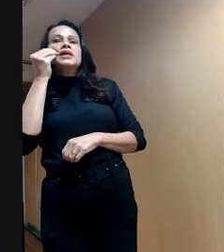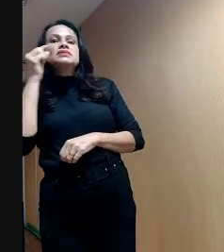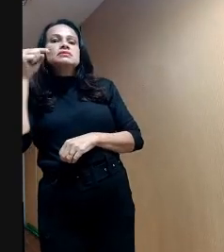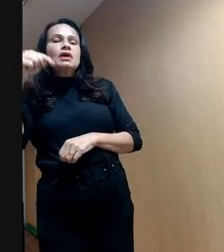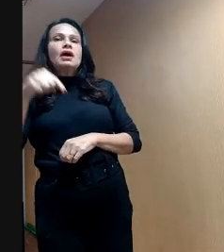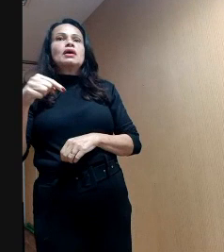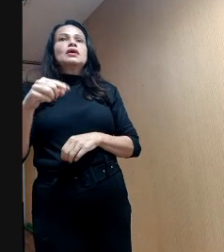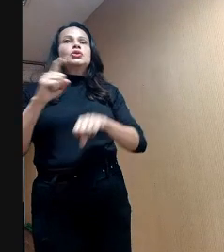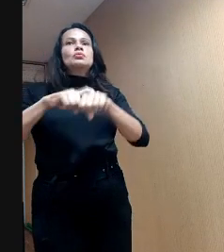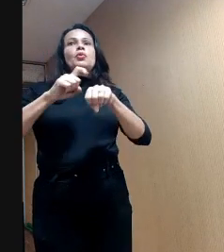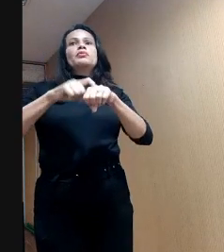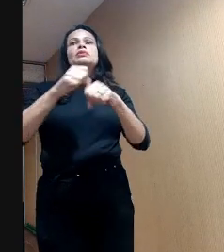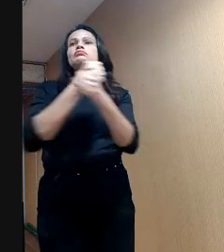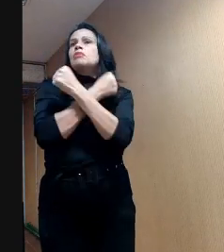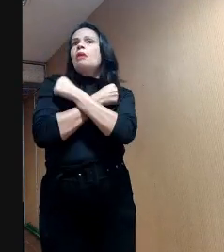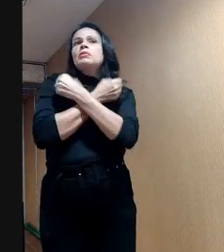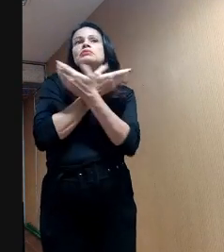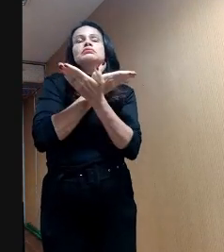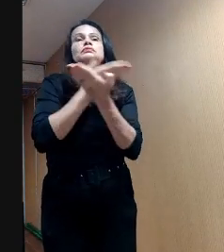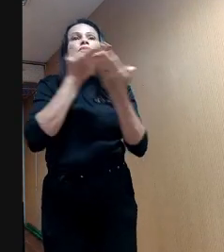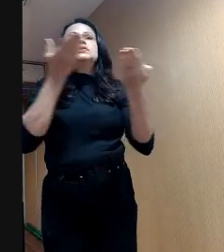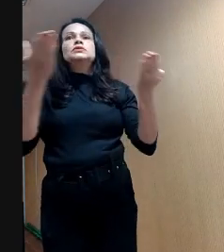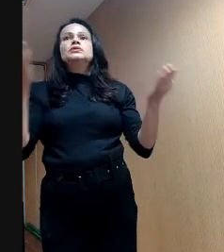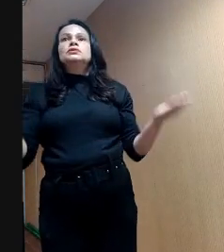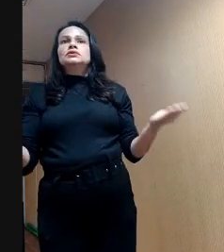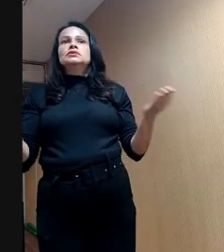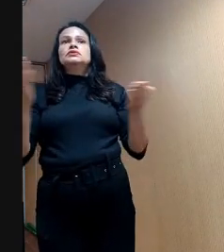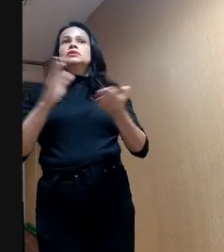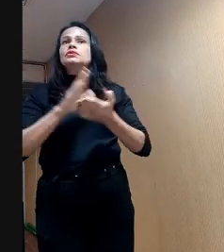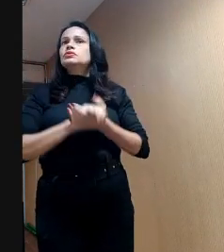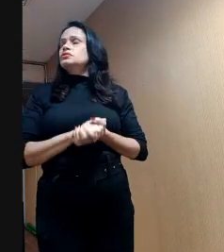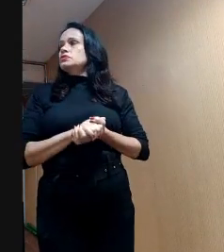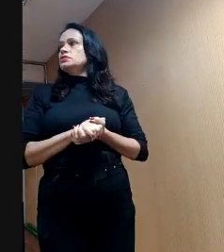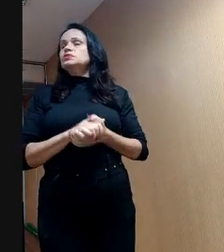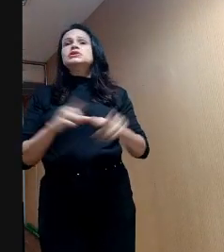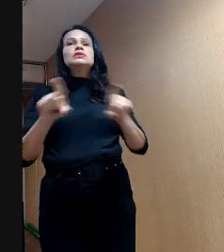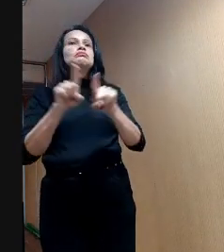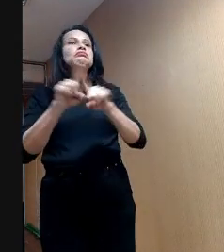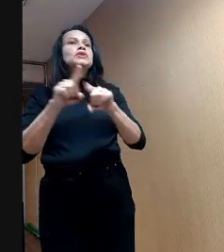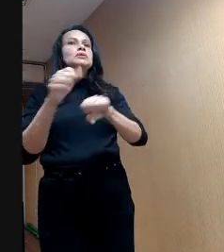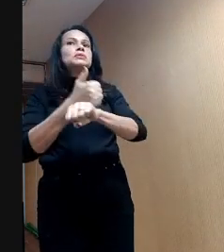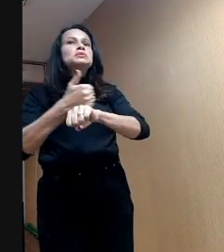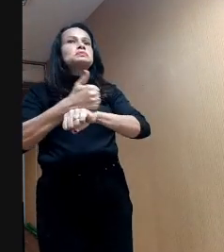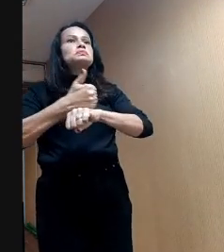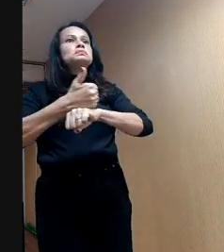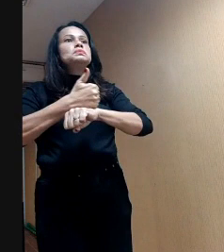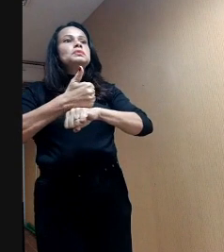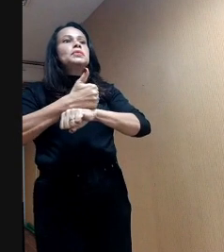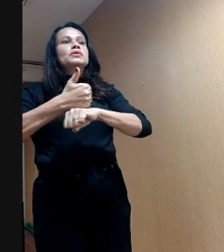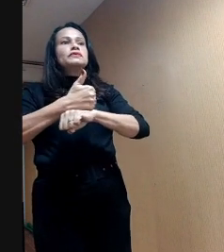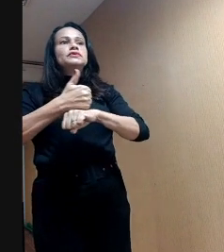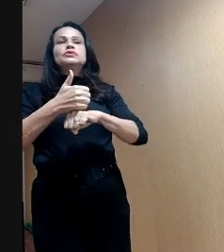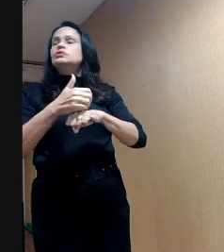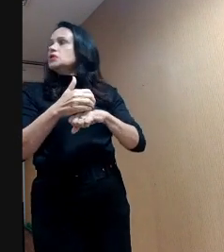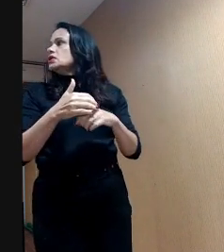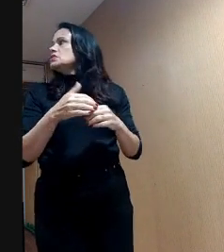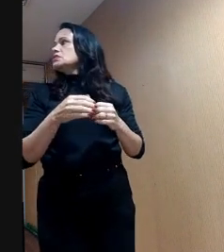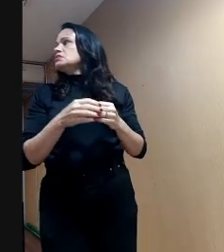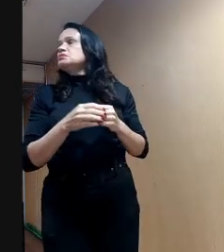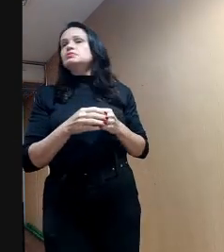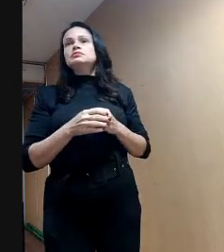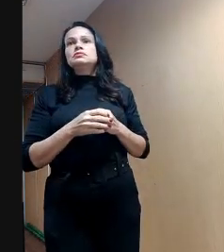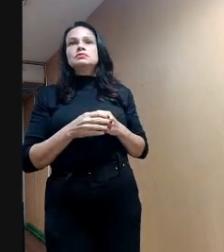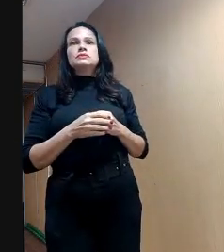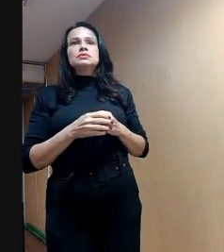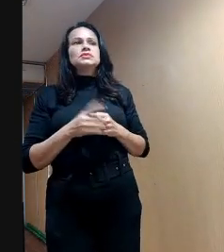todas, aqueles que nos acompanham também pelos canais, aumentar nossas servidoras, a intérprete de Libras, que também